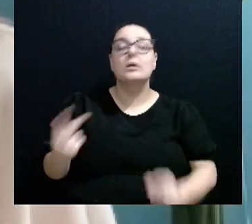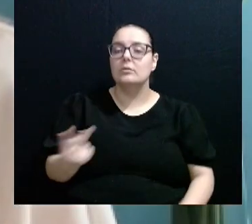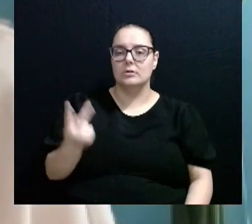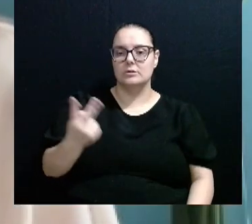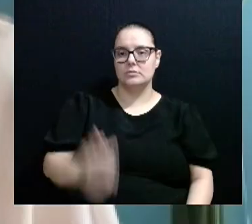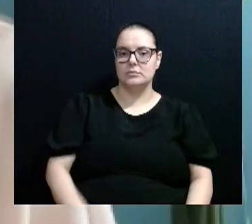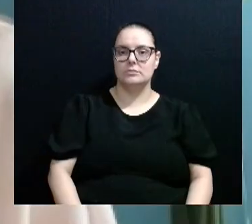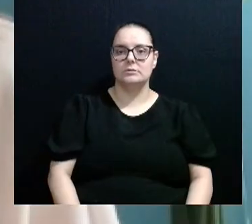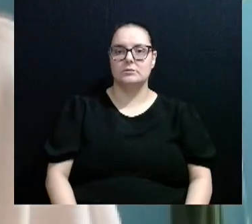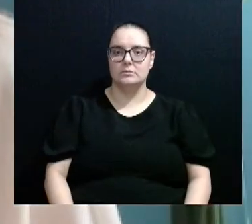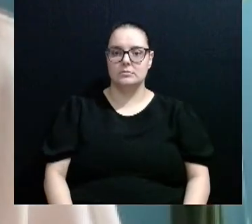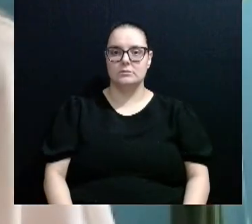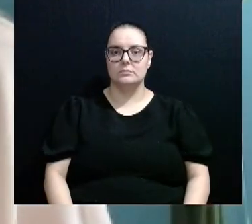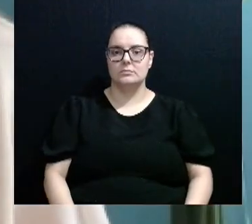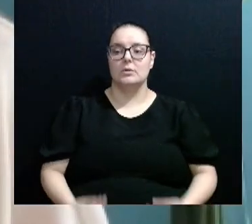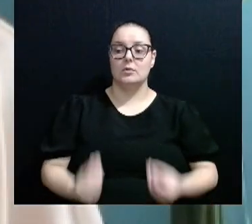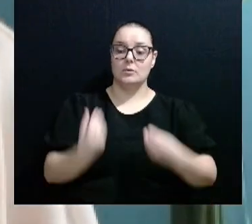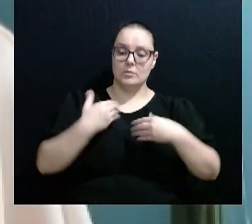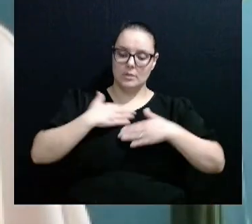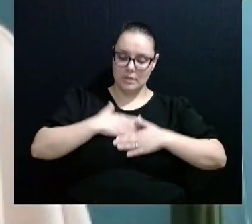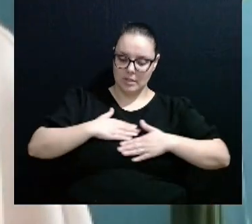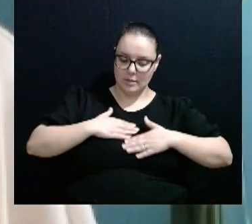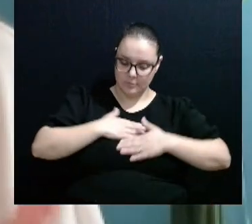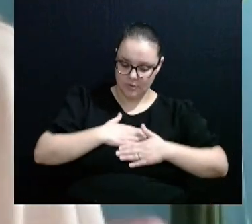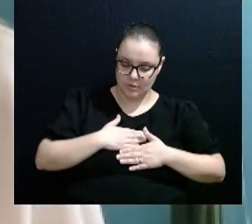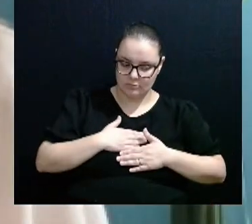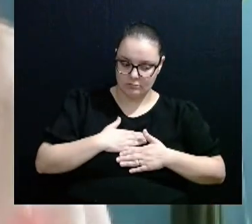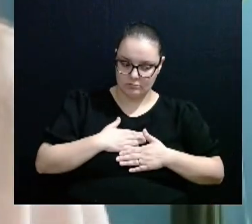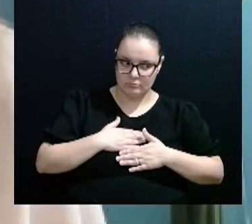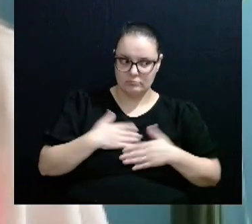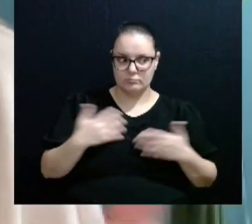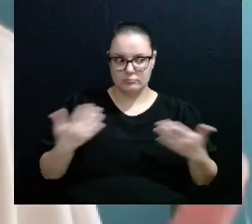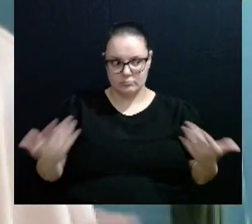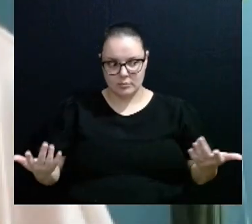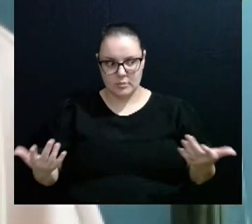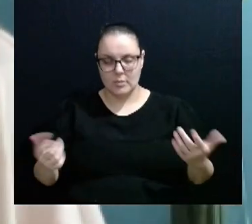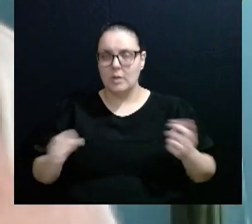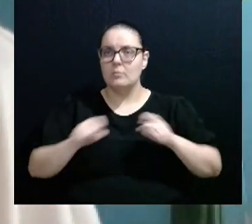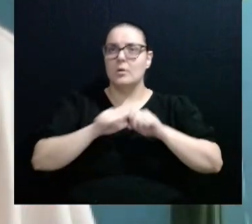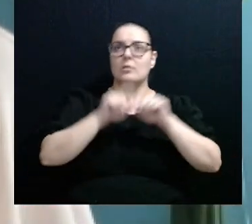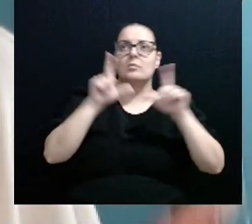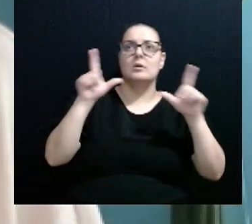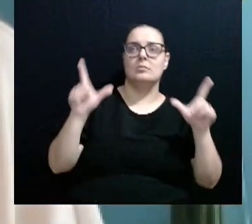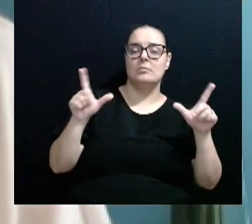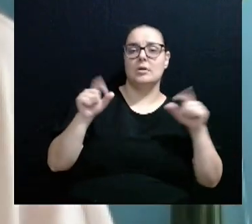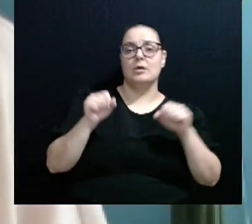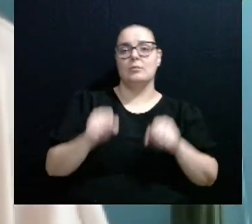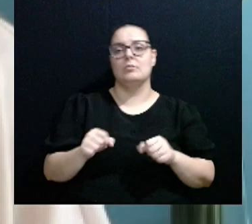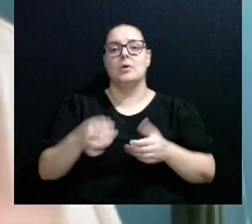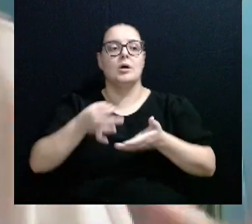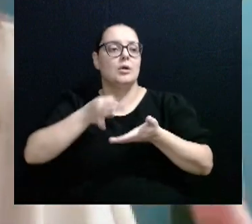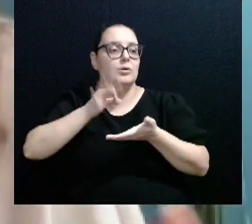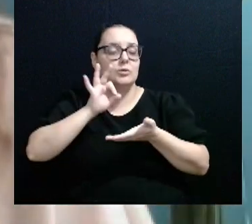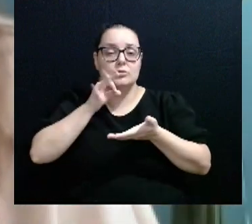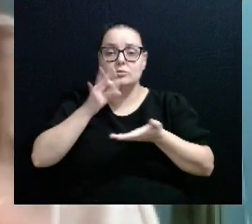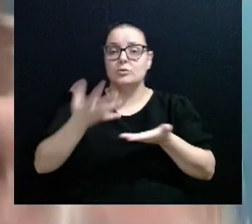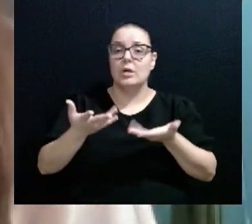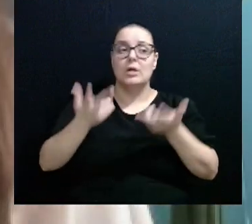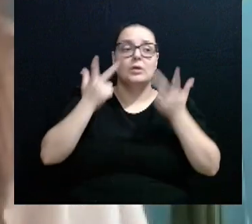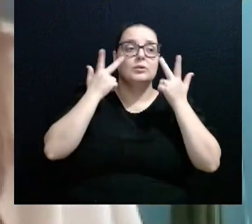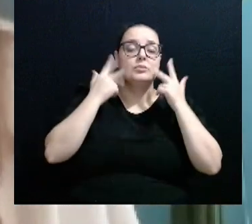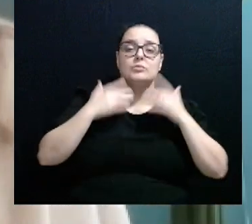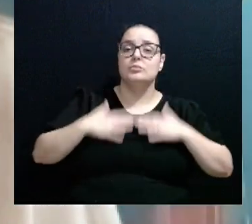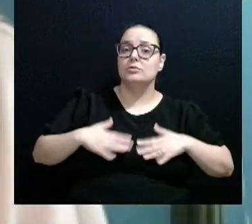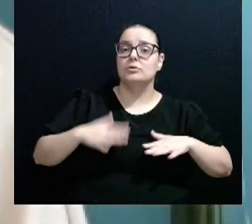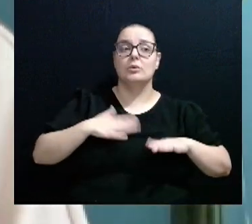traz prazer? Me traz prazer acordar de manhã e poder tomar café com a minha